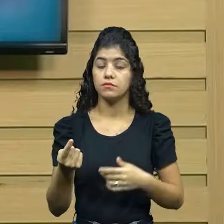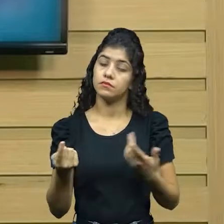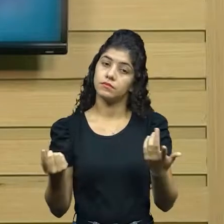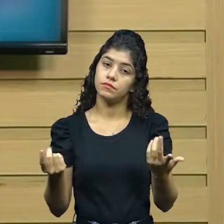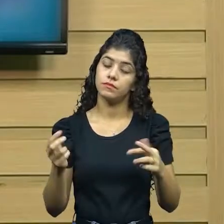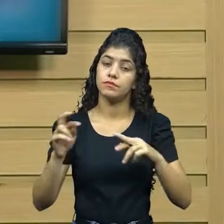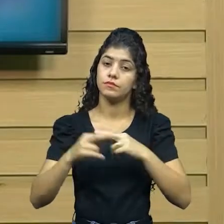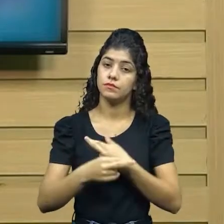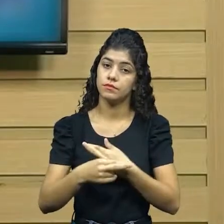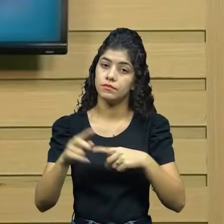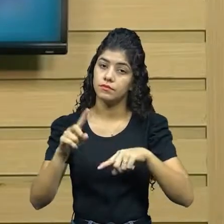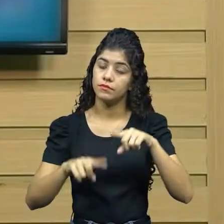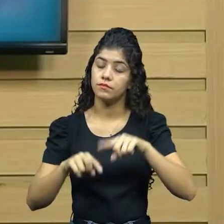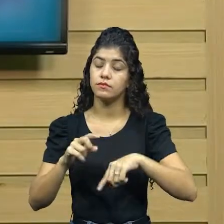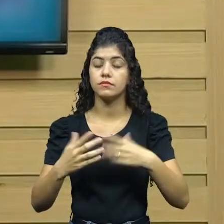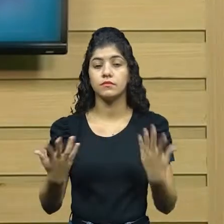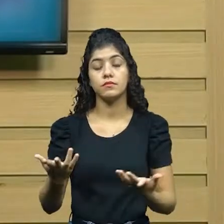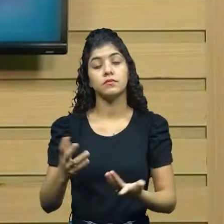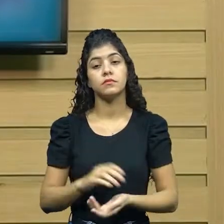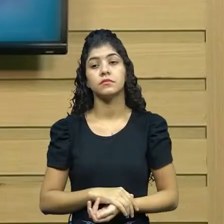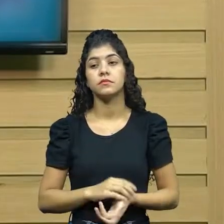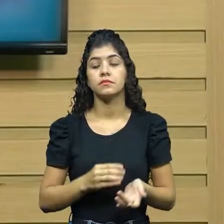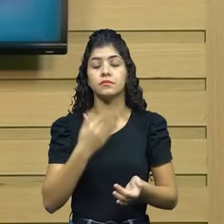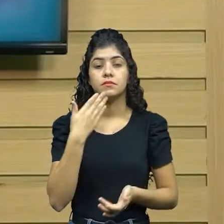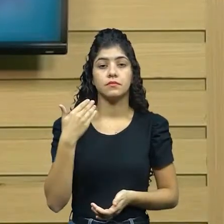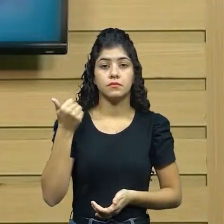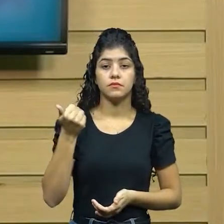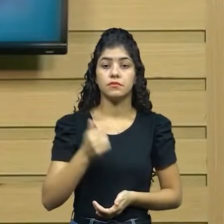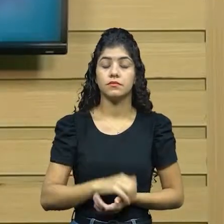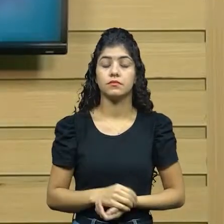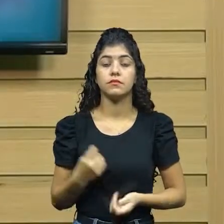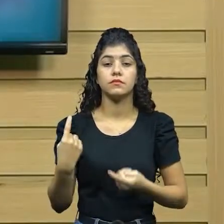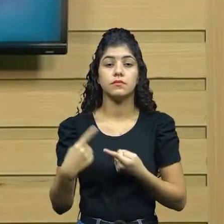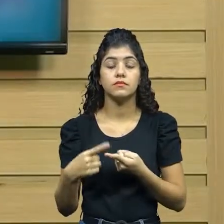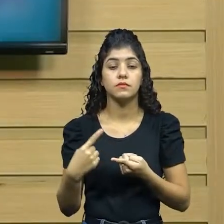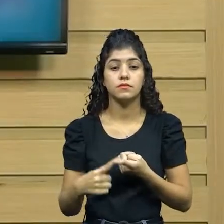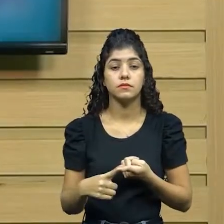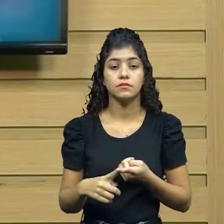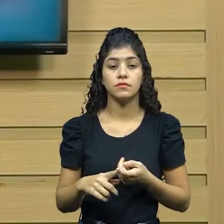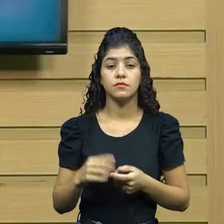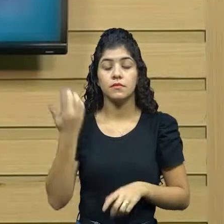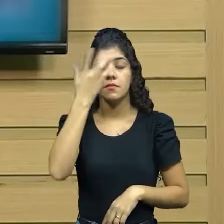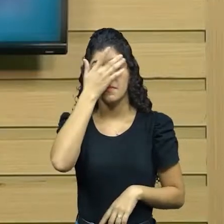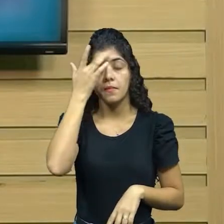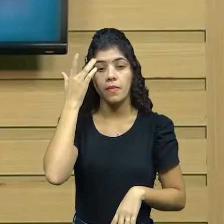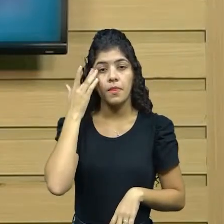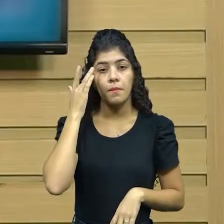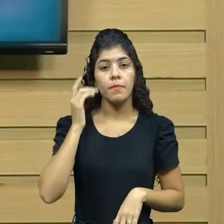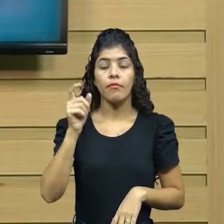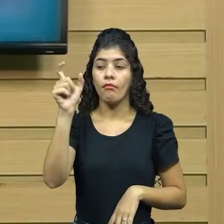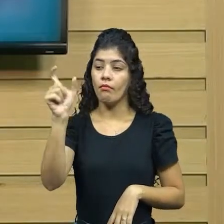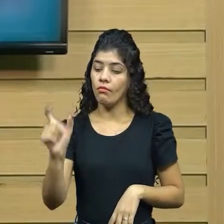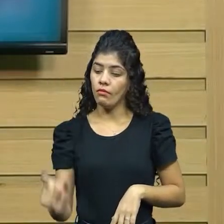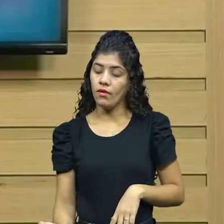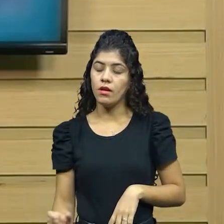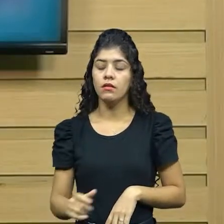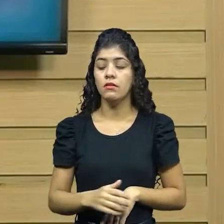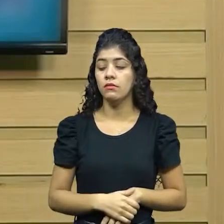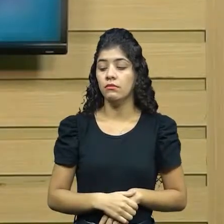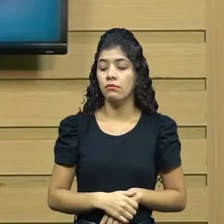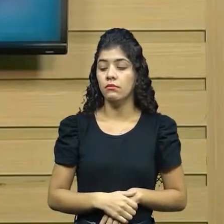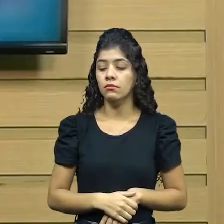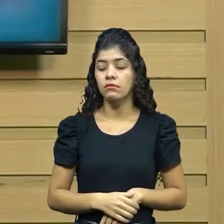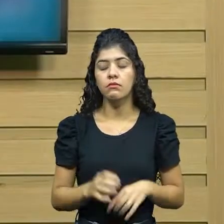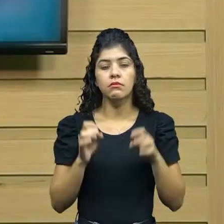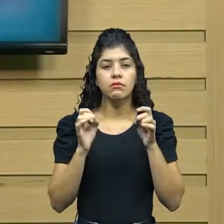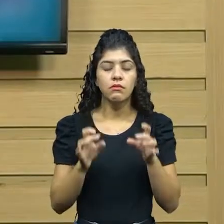sim o marketing de relacionamento é mais evidenciado ainda, porque a pessoa em si está